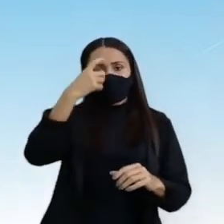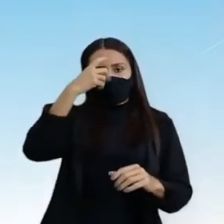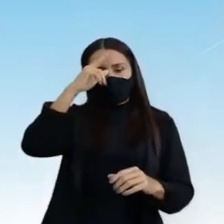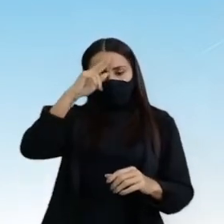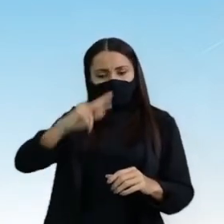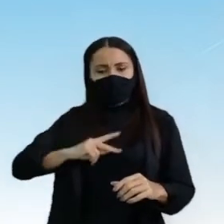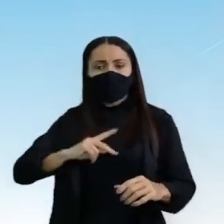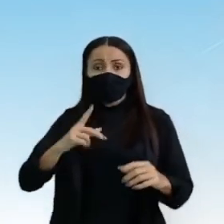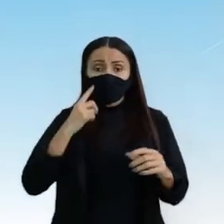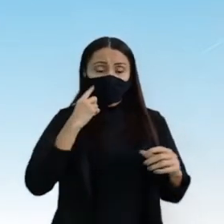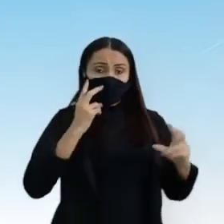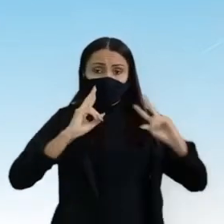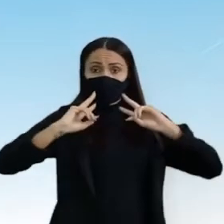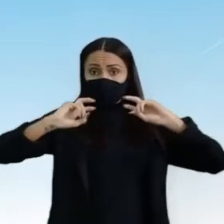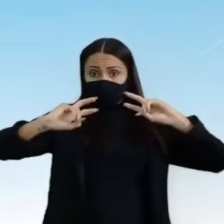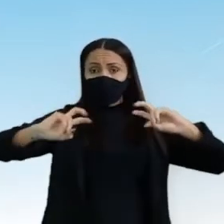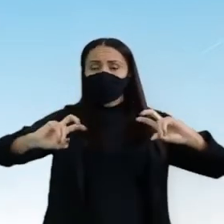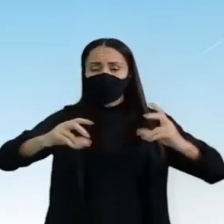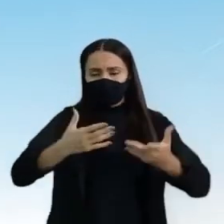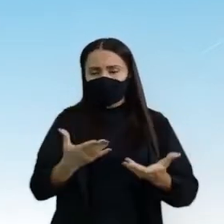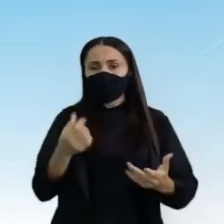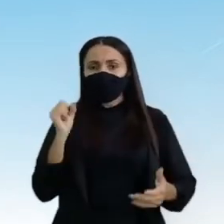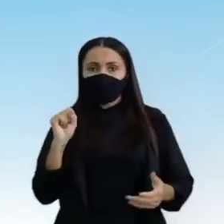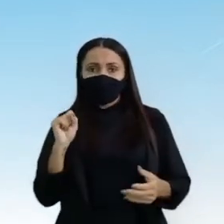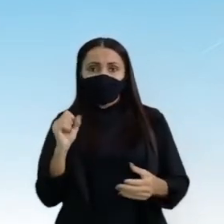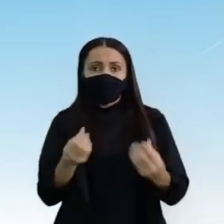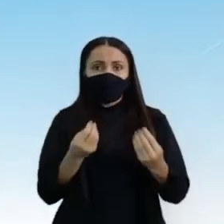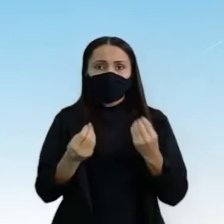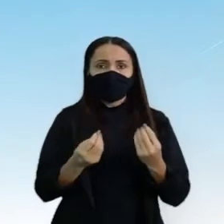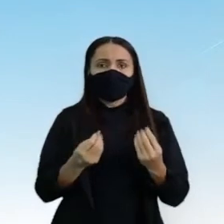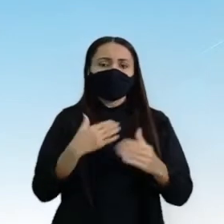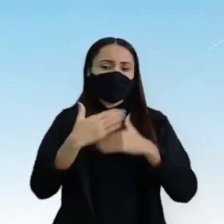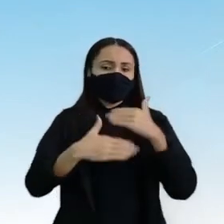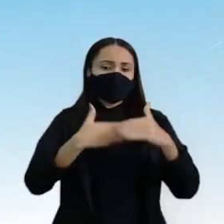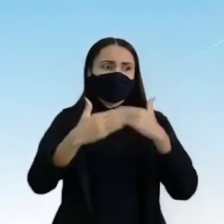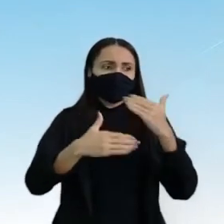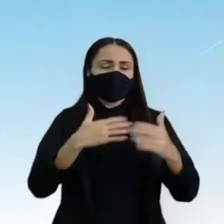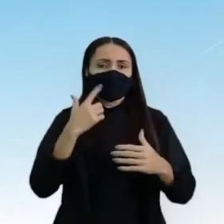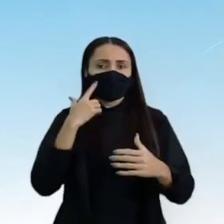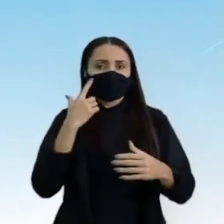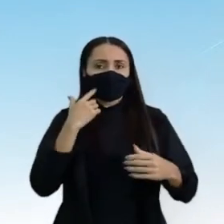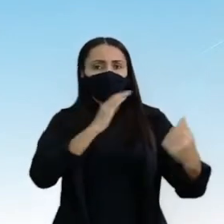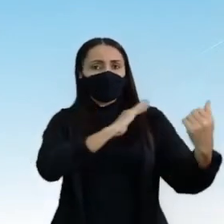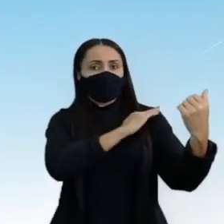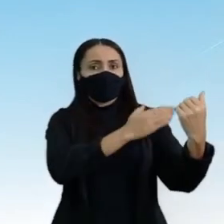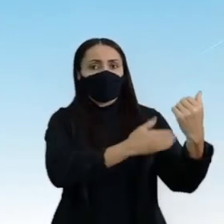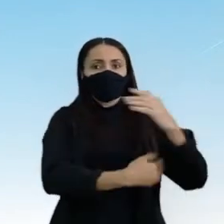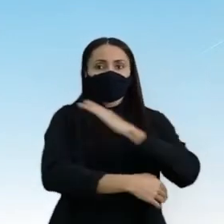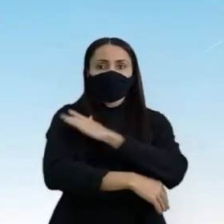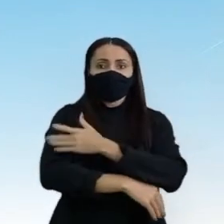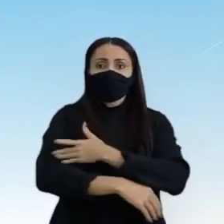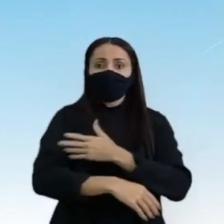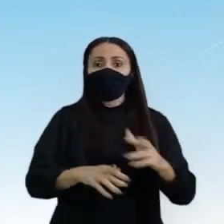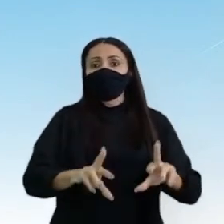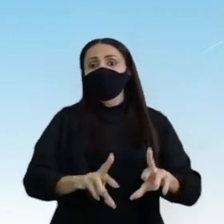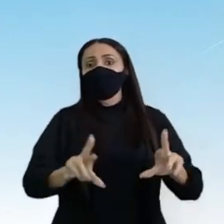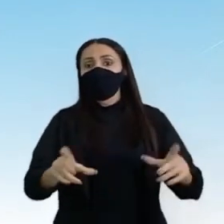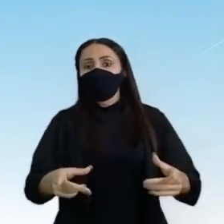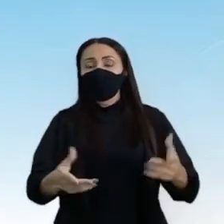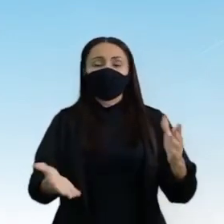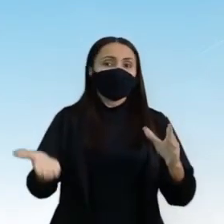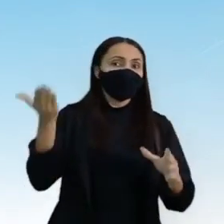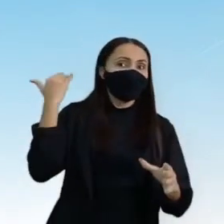acesso. Você tem acesso ao seu corpo, sabe como ele se desenvolveu. A massa muscular já não é a mesma quando você